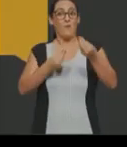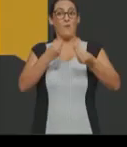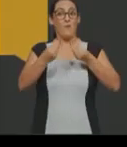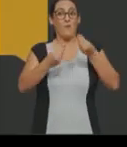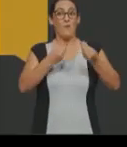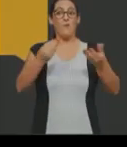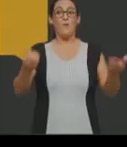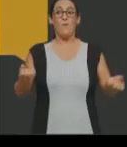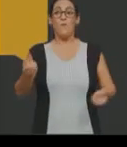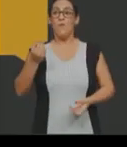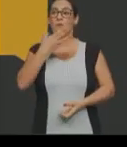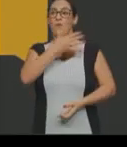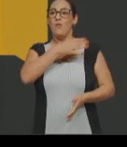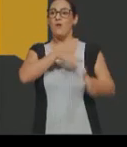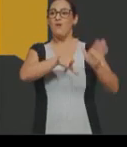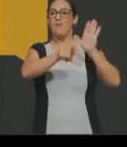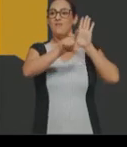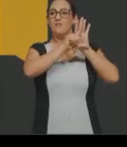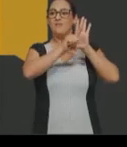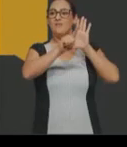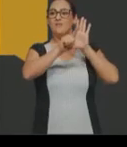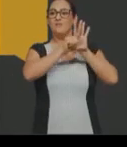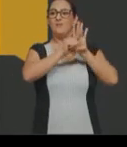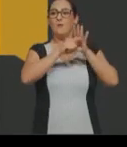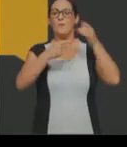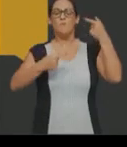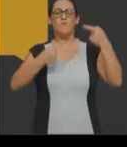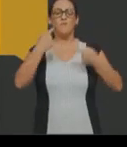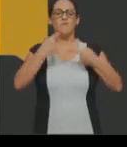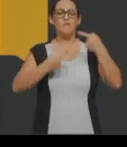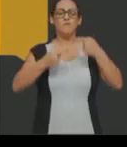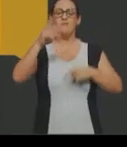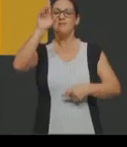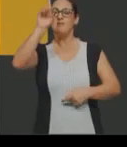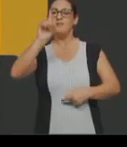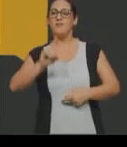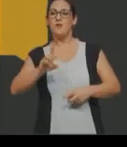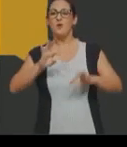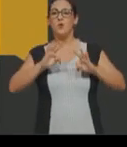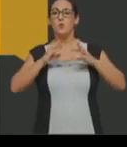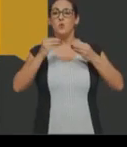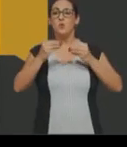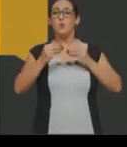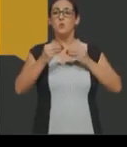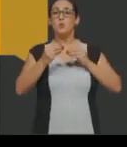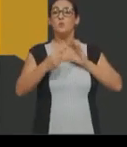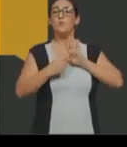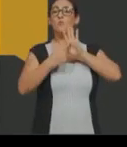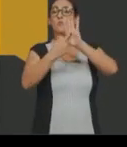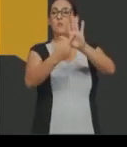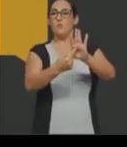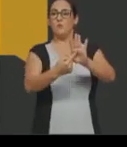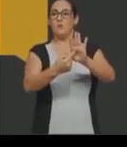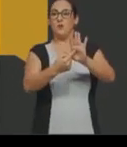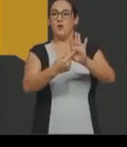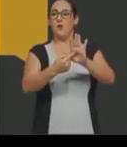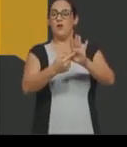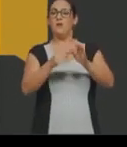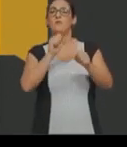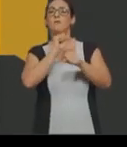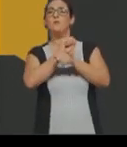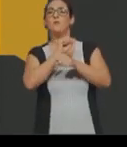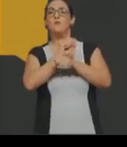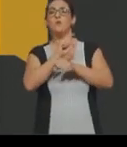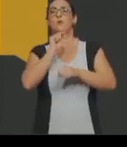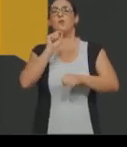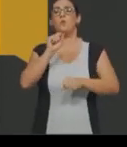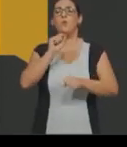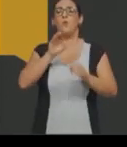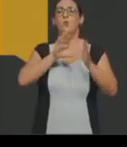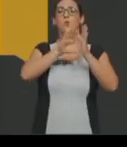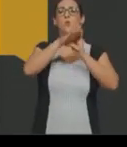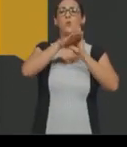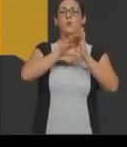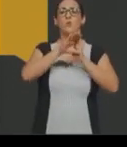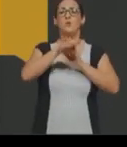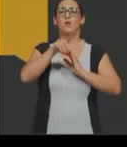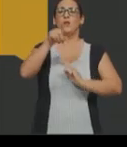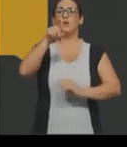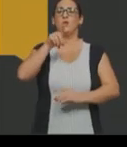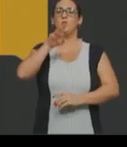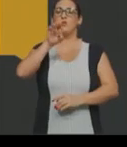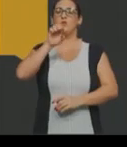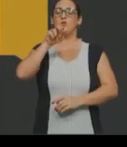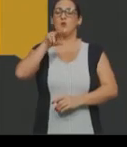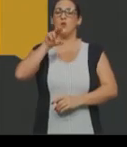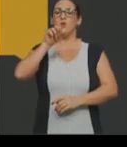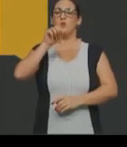a política de direitos e suas repercussões no plano social, operando com conceitos tais como xenofobia, discriminação